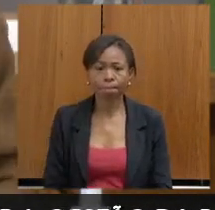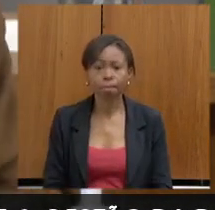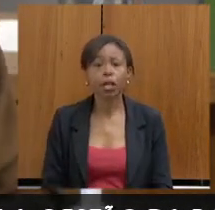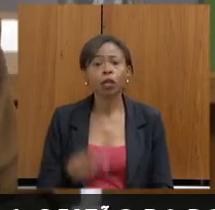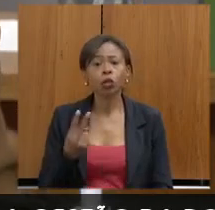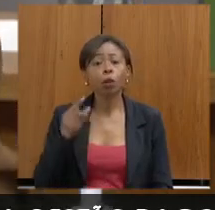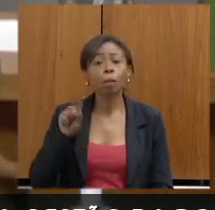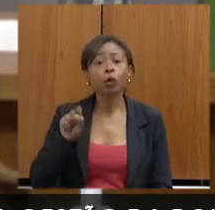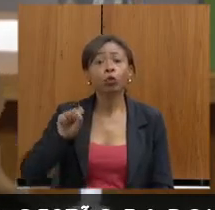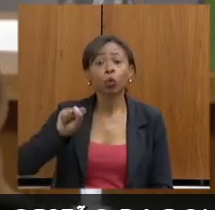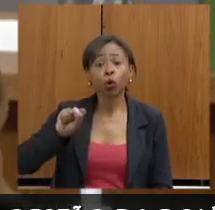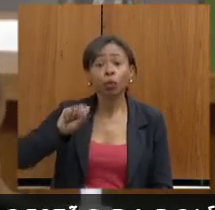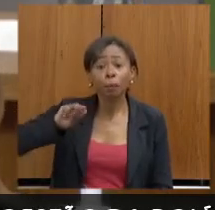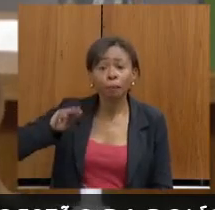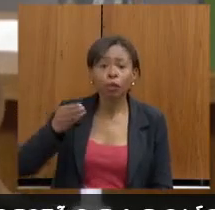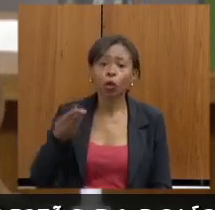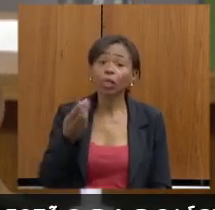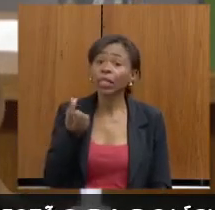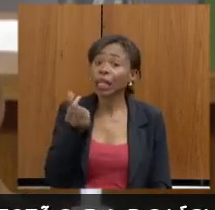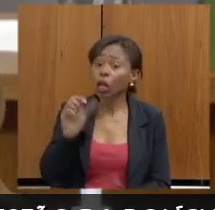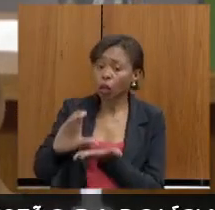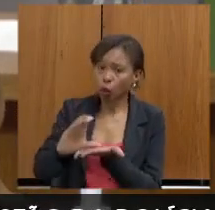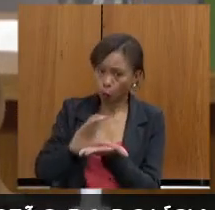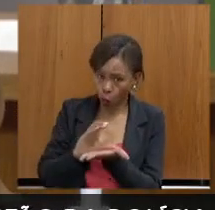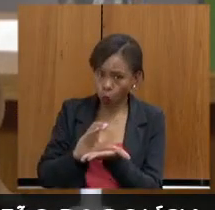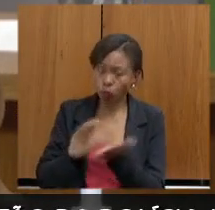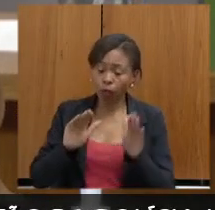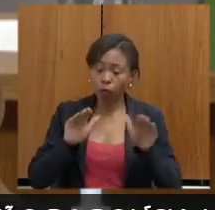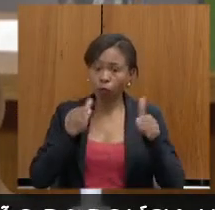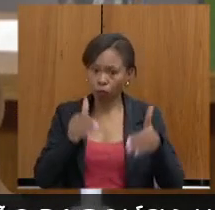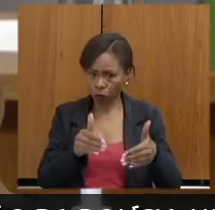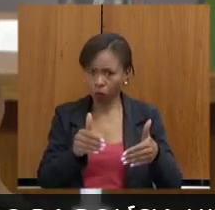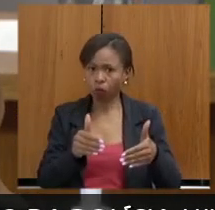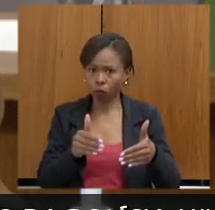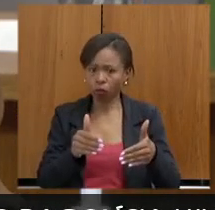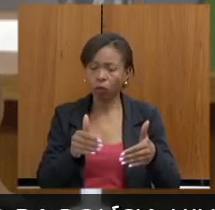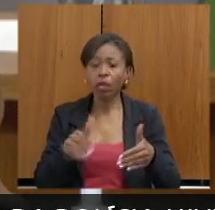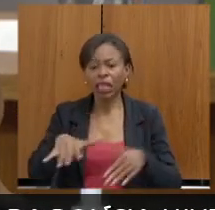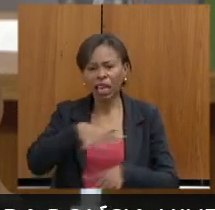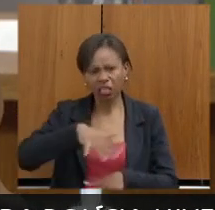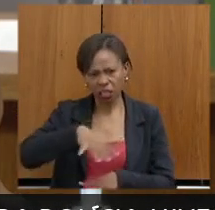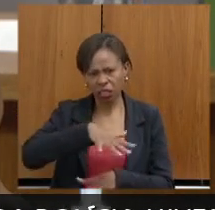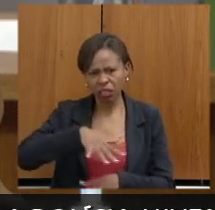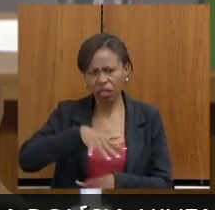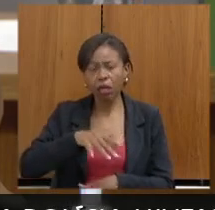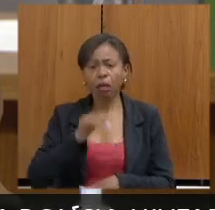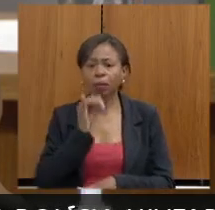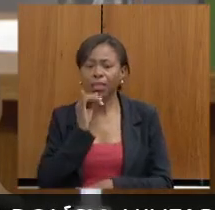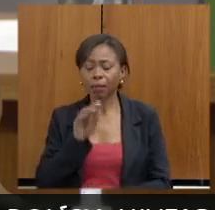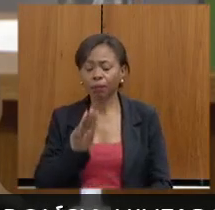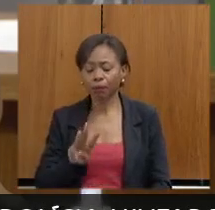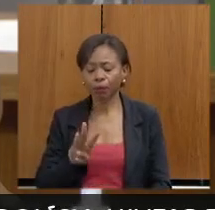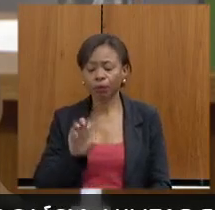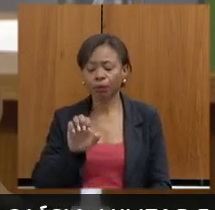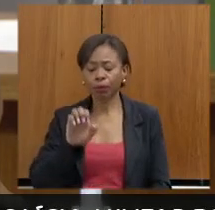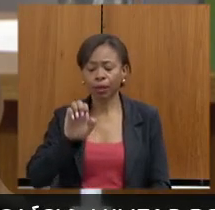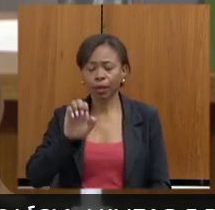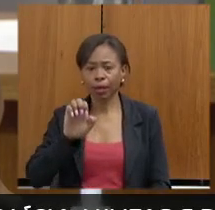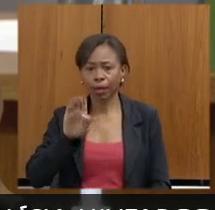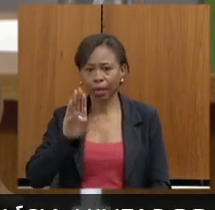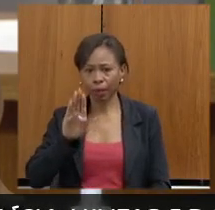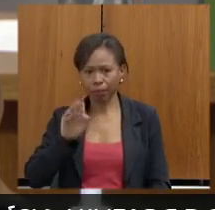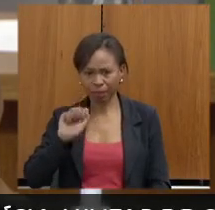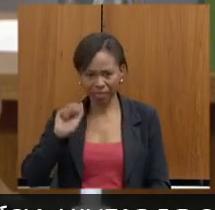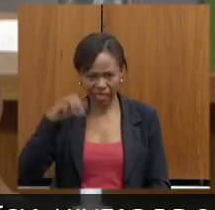12.8 milhões em Recursos exclusivos da fonte de 10 né Hein para diversas áreas só na webcam por exemplo 1.6